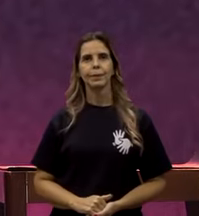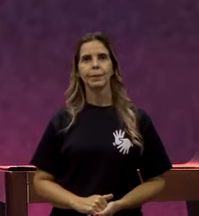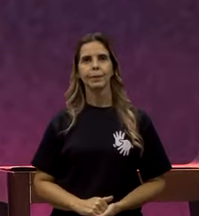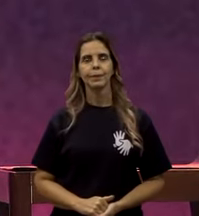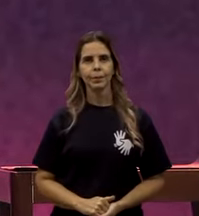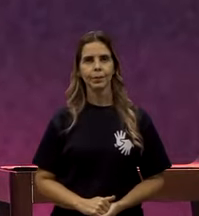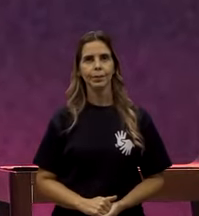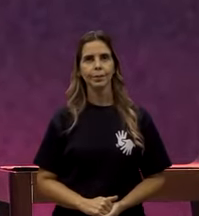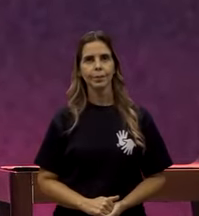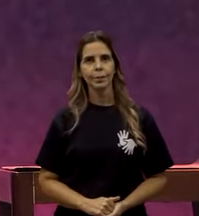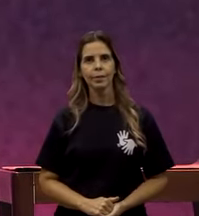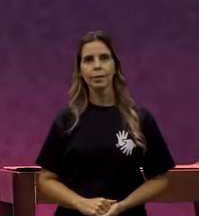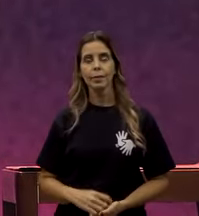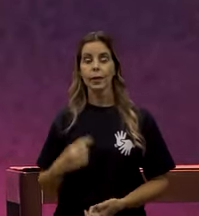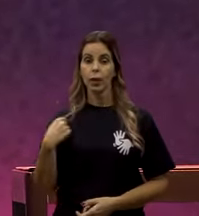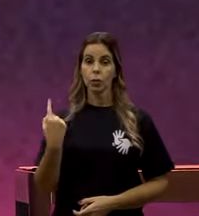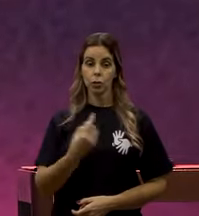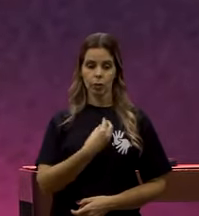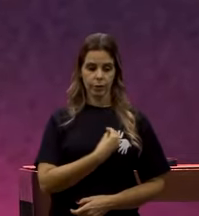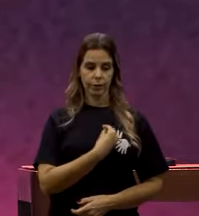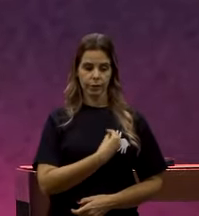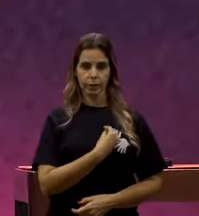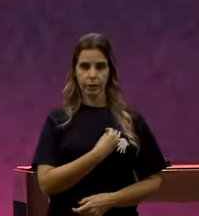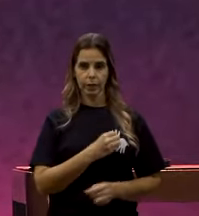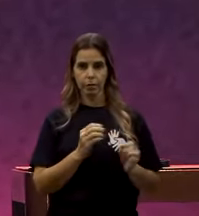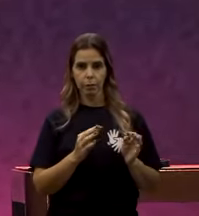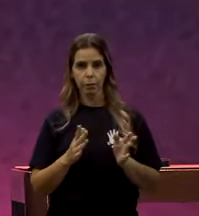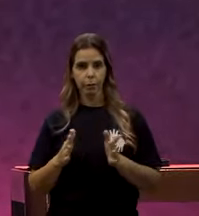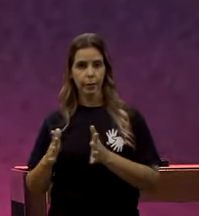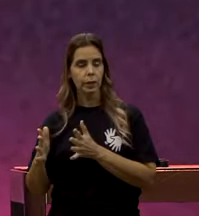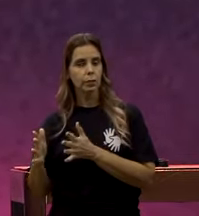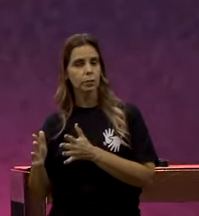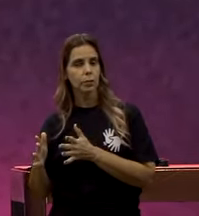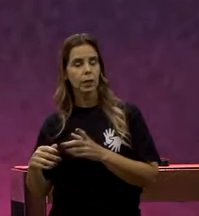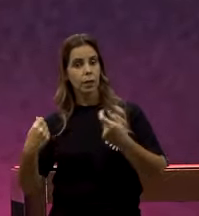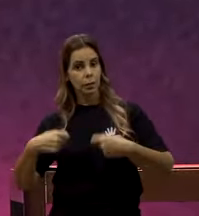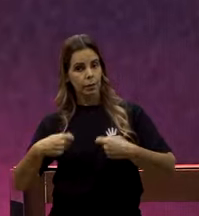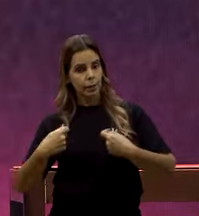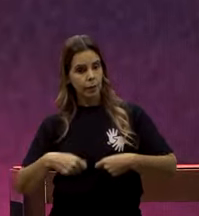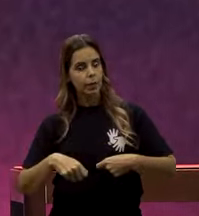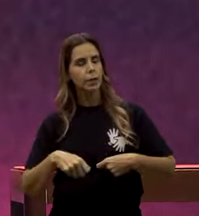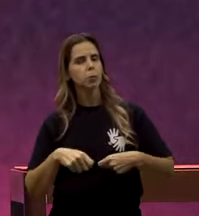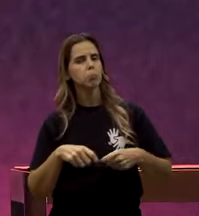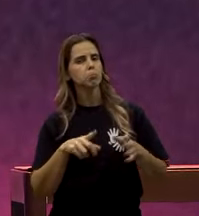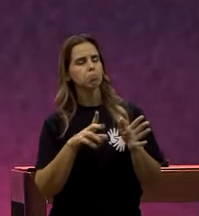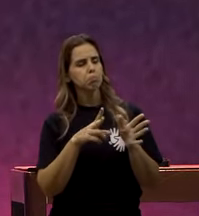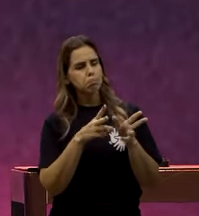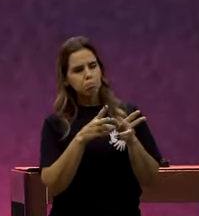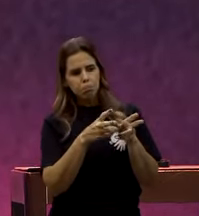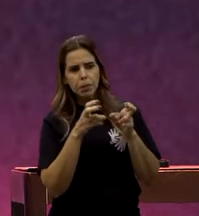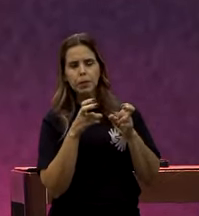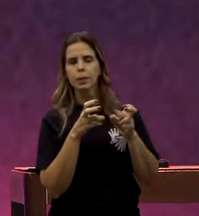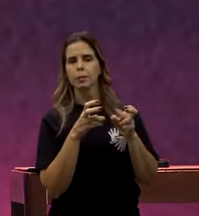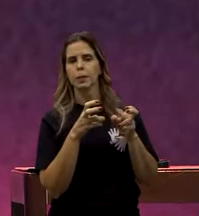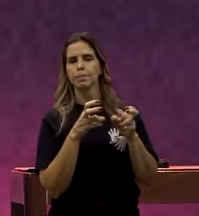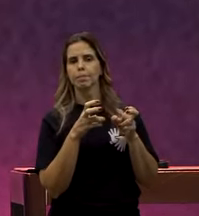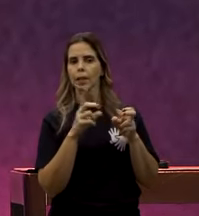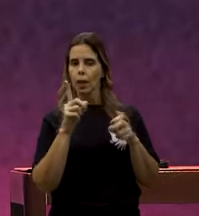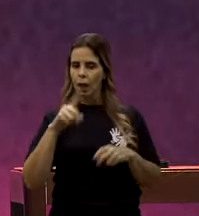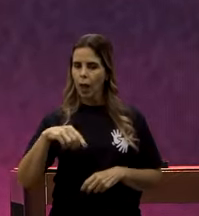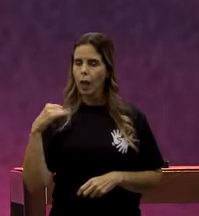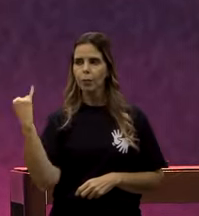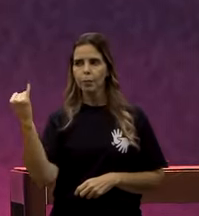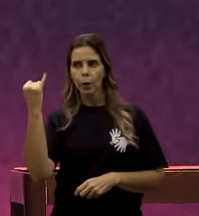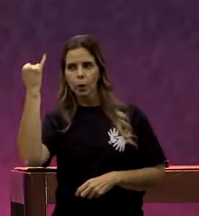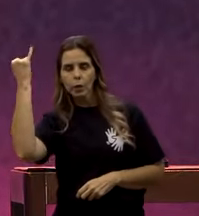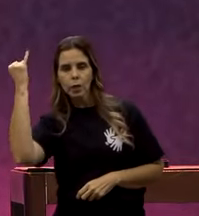sabe nós estamos vivendo tempos onde a gente precisa analisar o que que realmente vale a pena entrar